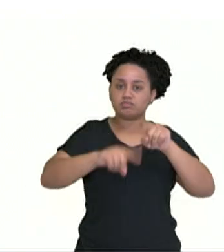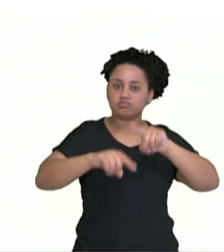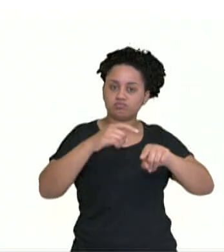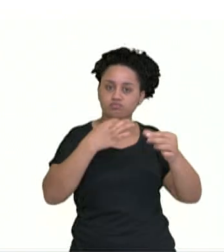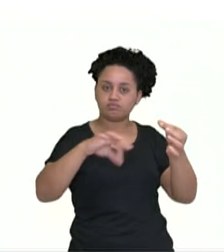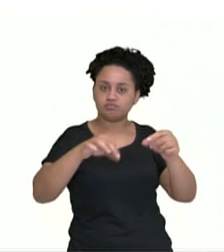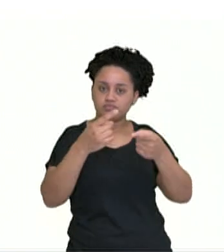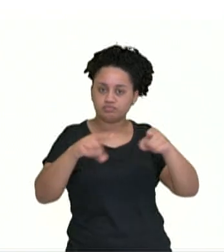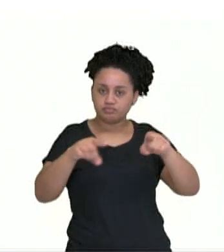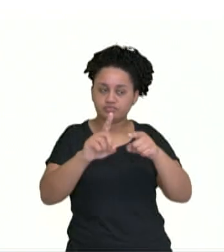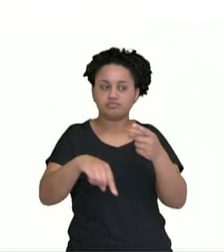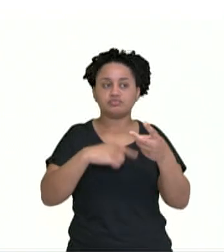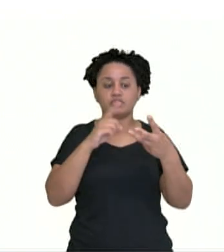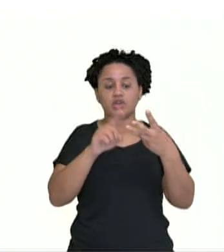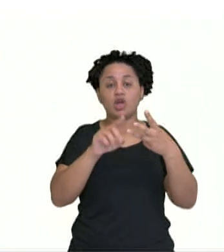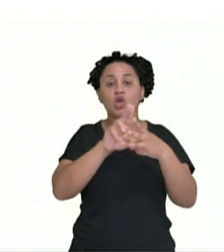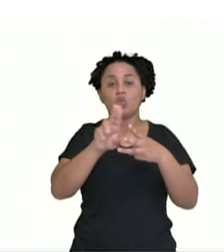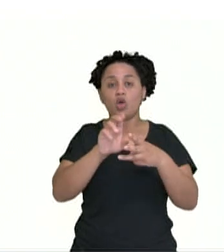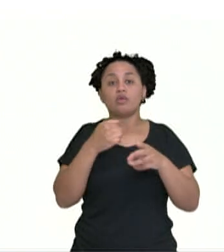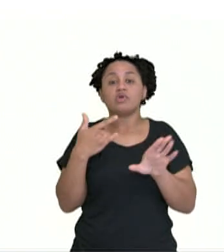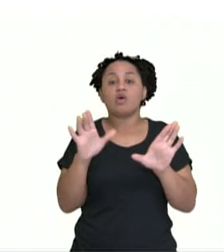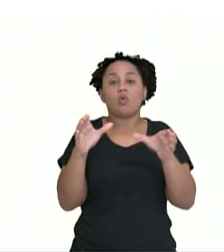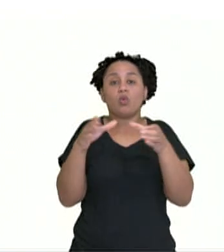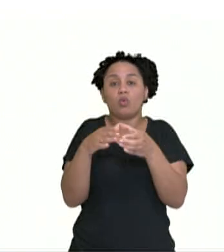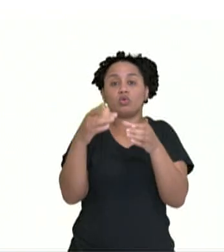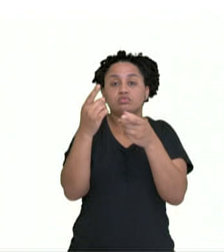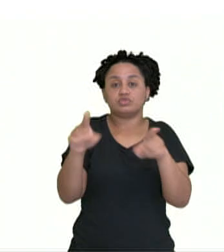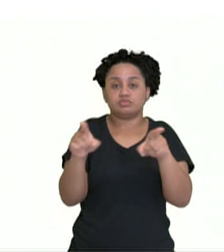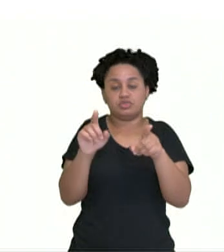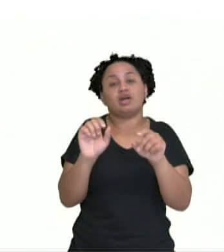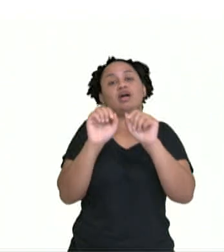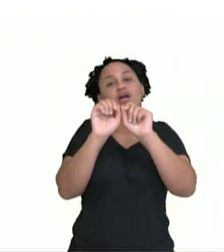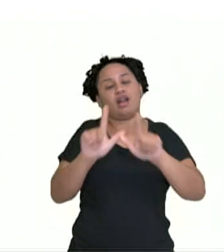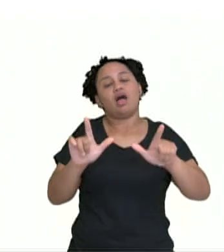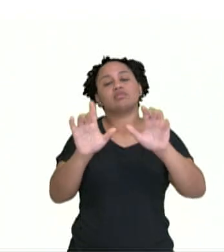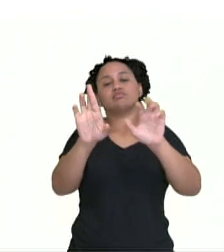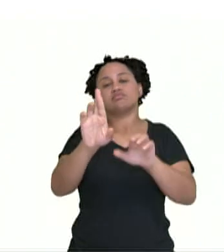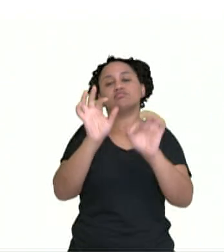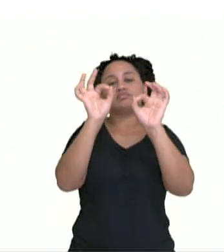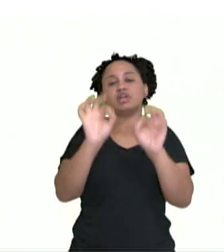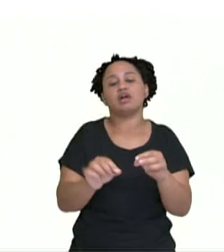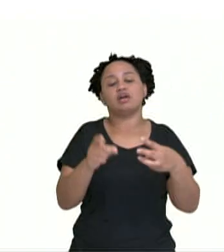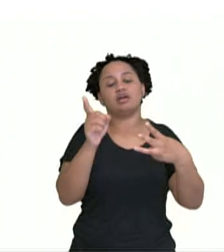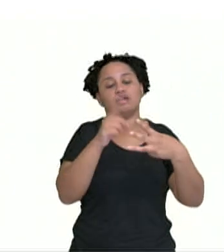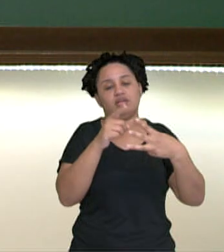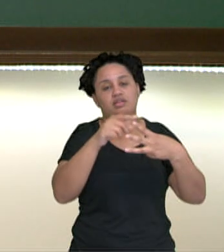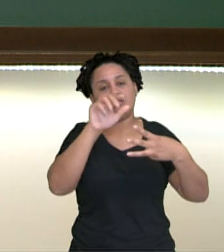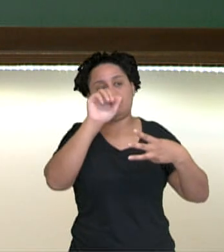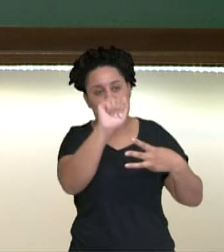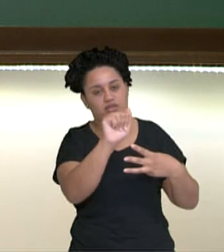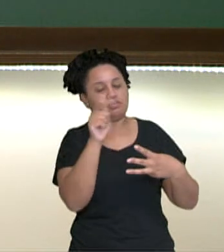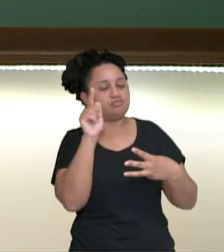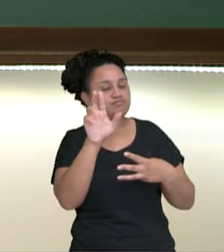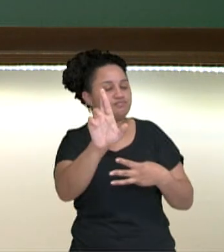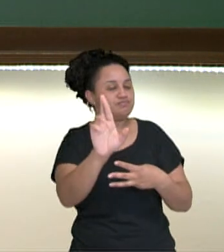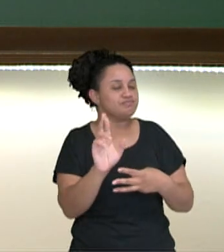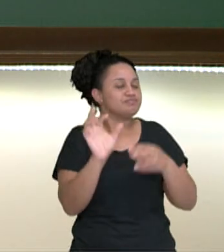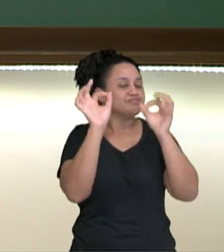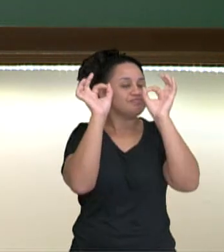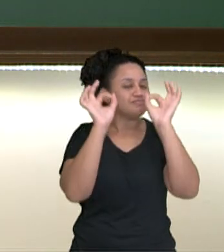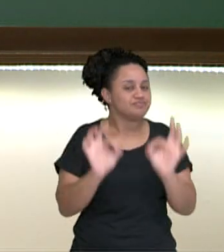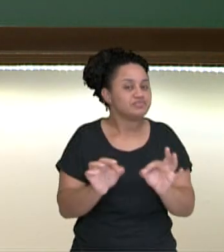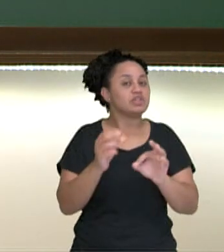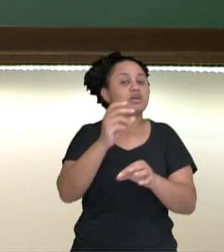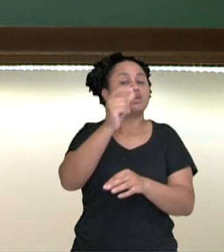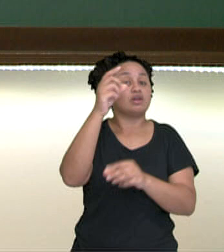um grupo de músicos. Claro que, para quem respondeu a alternativa A, acertou em cheio. Na